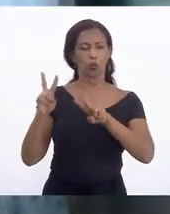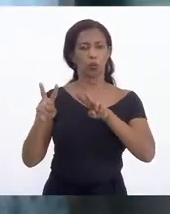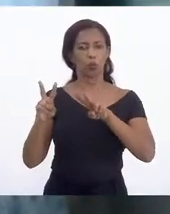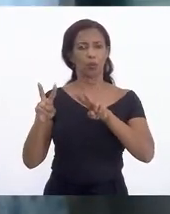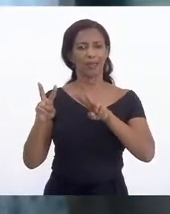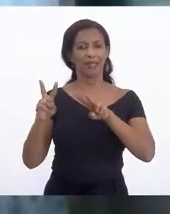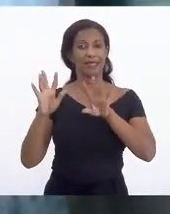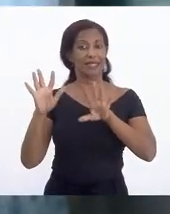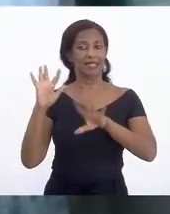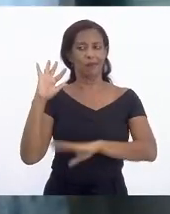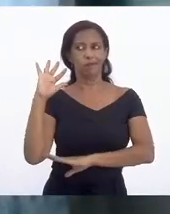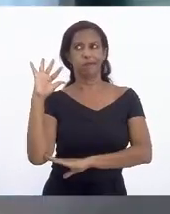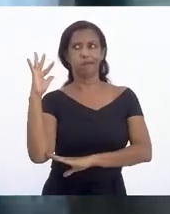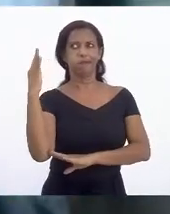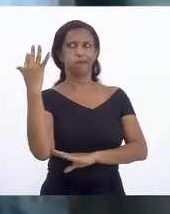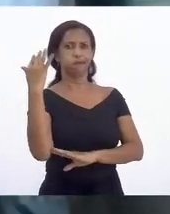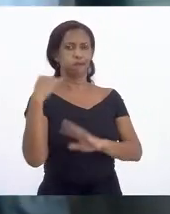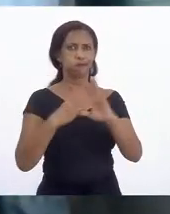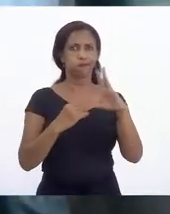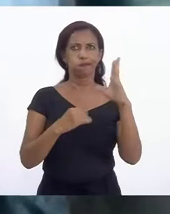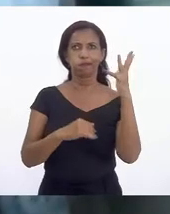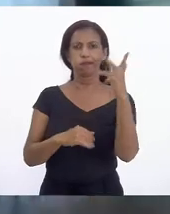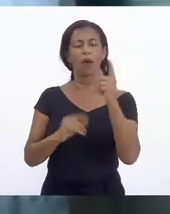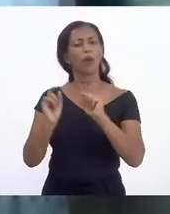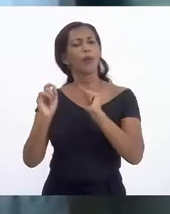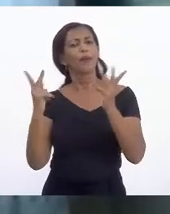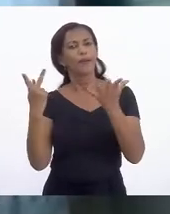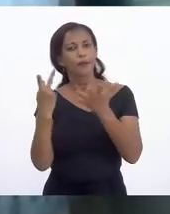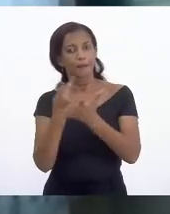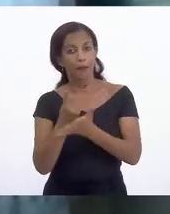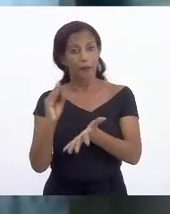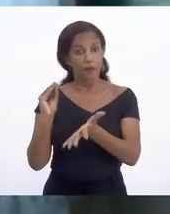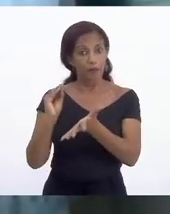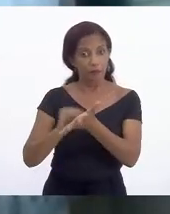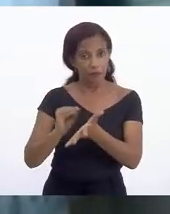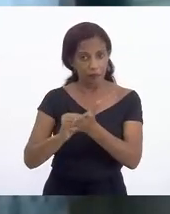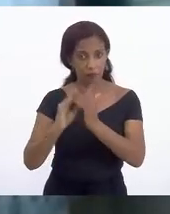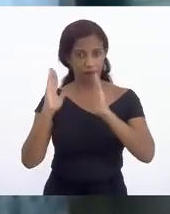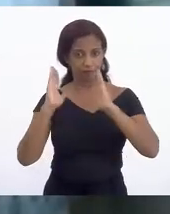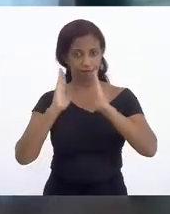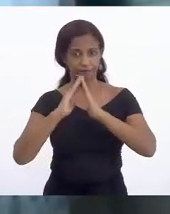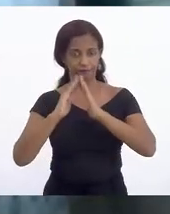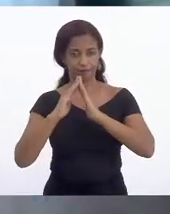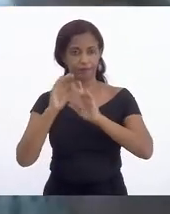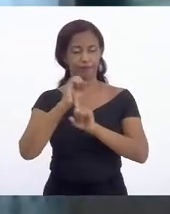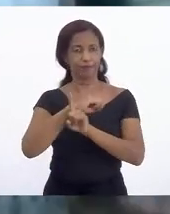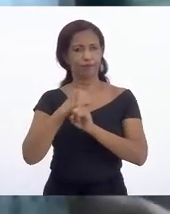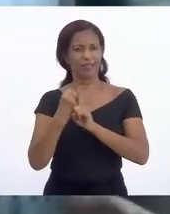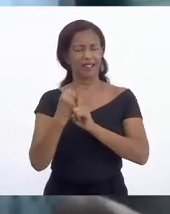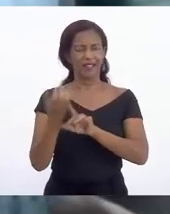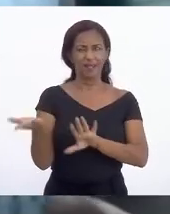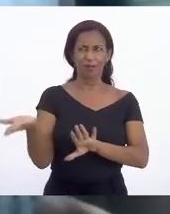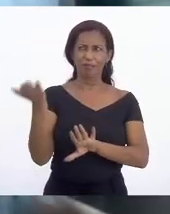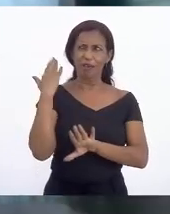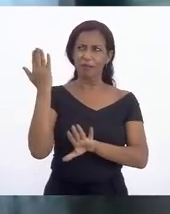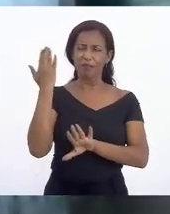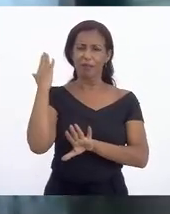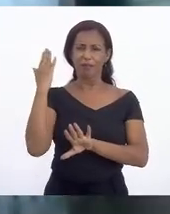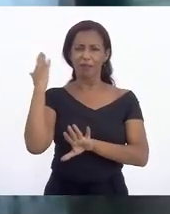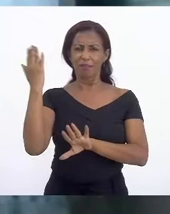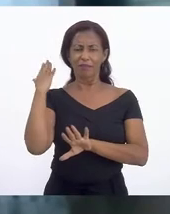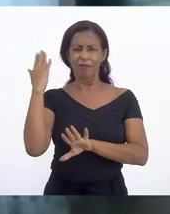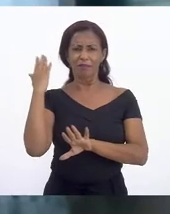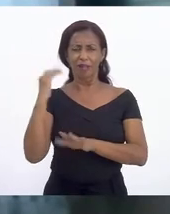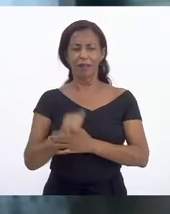vista ambiental. Então, o que acontece? Por falta de habitação social, isso vem lá de trás.